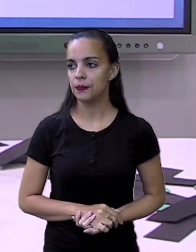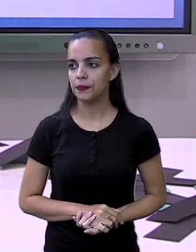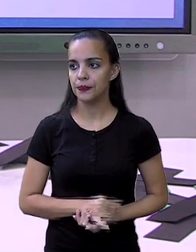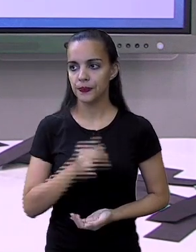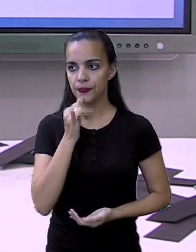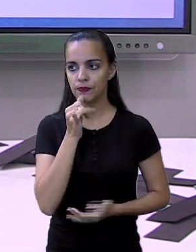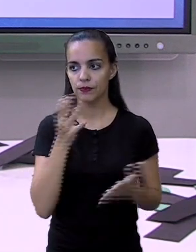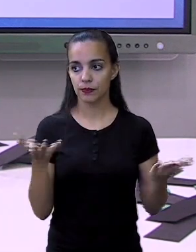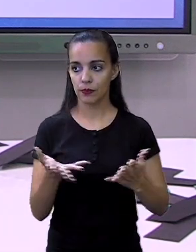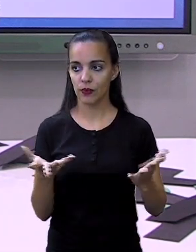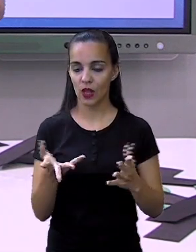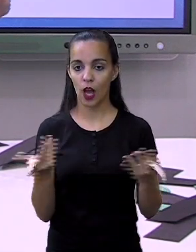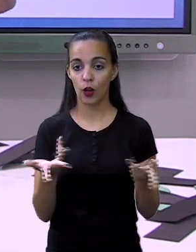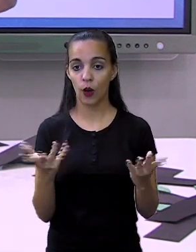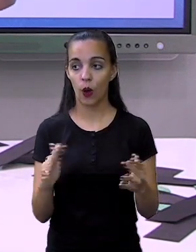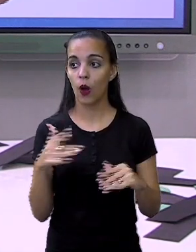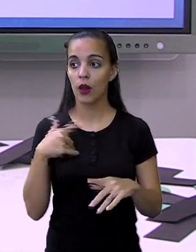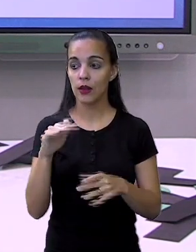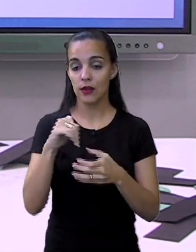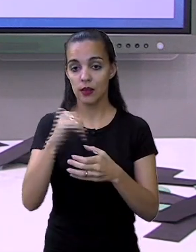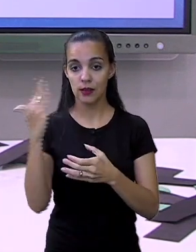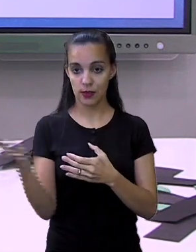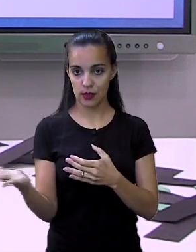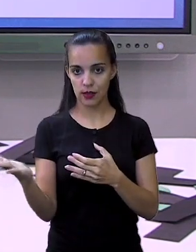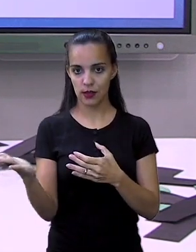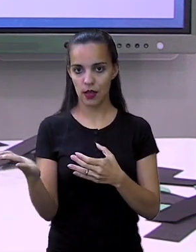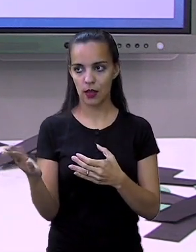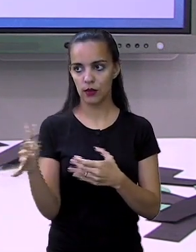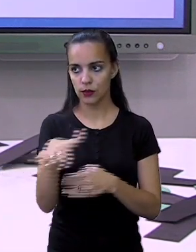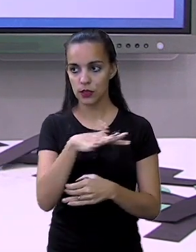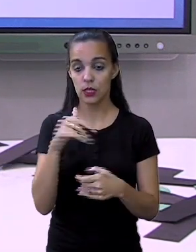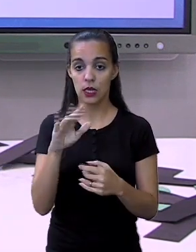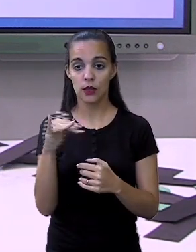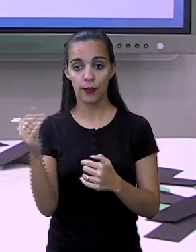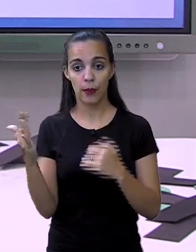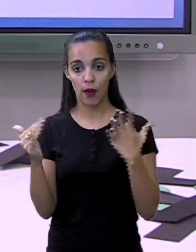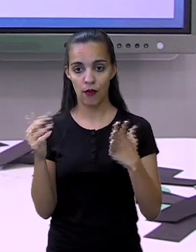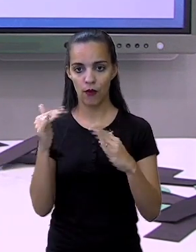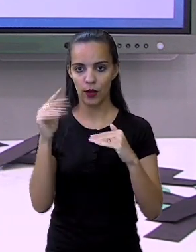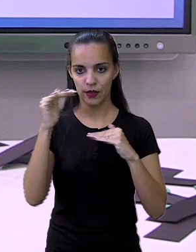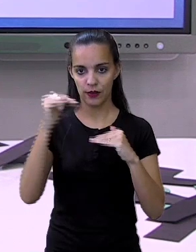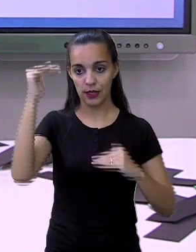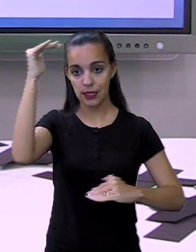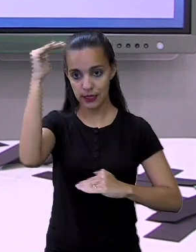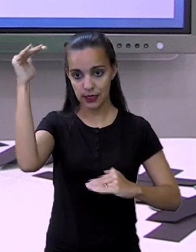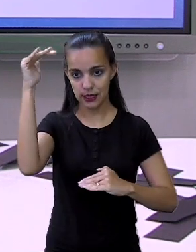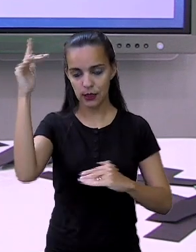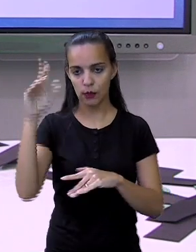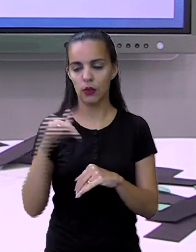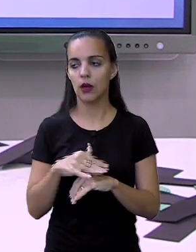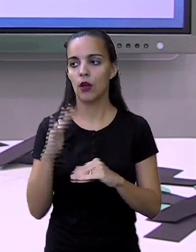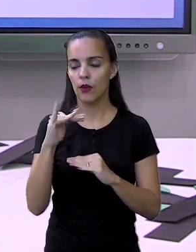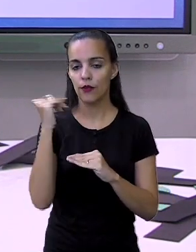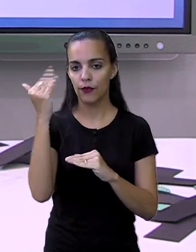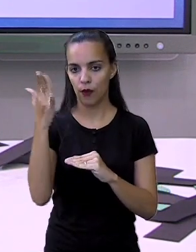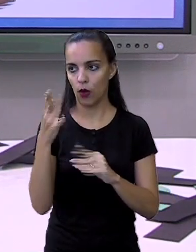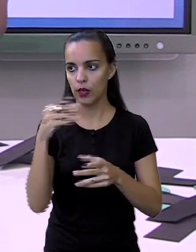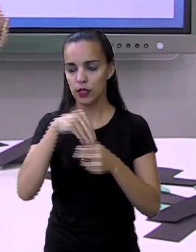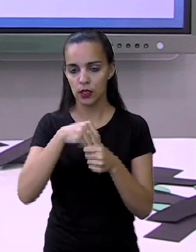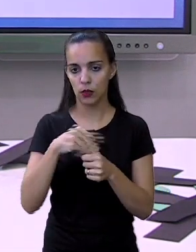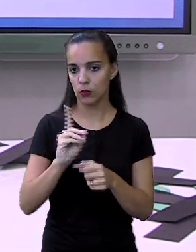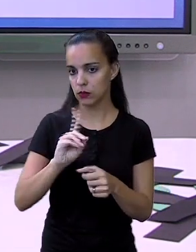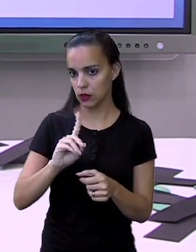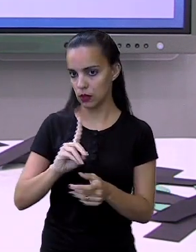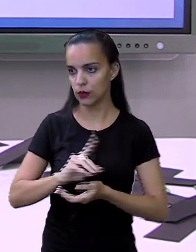vou pegar os alternos externos, aqui na parte de fora da reta, eles também possuem